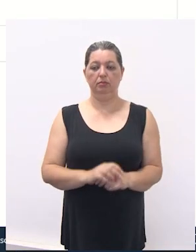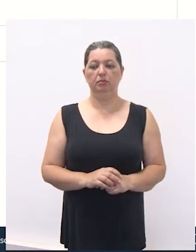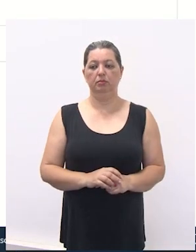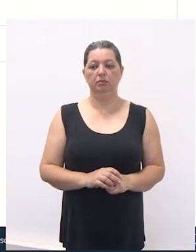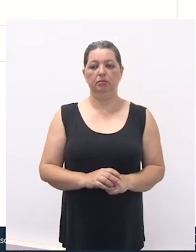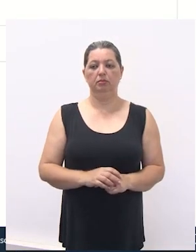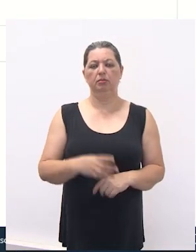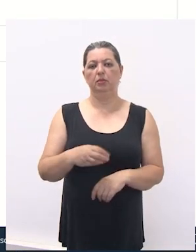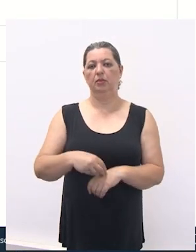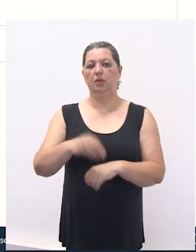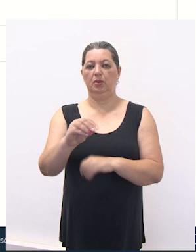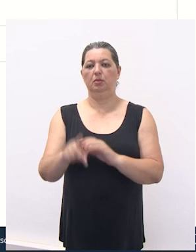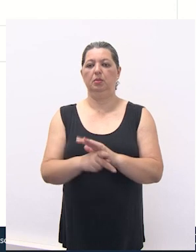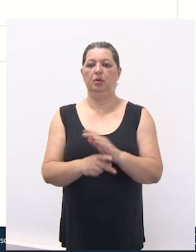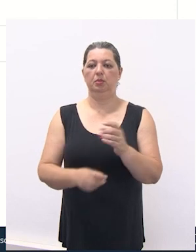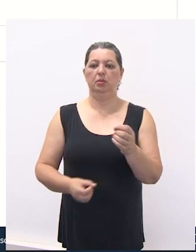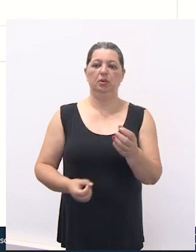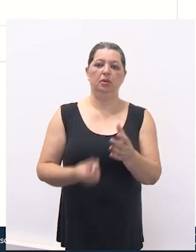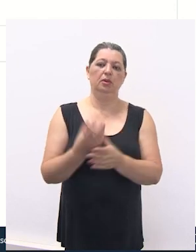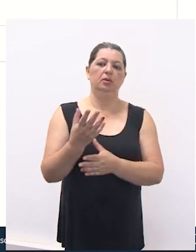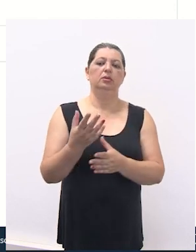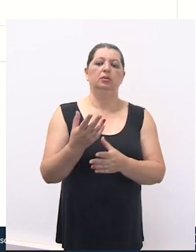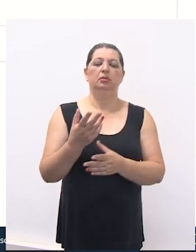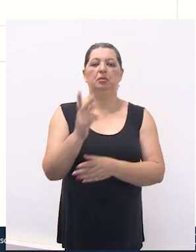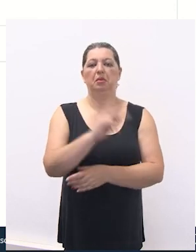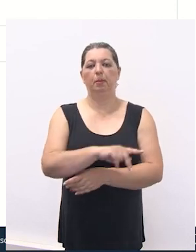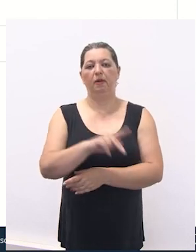sugerimos a criação manual, professor